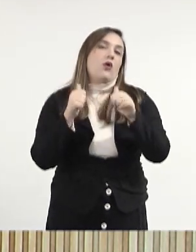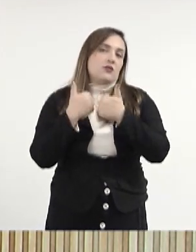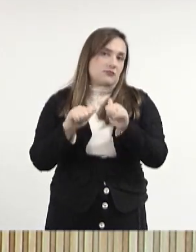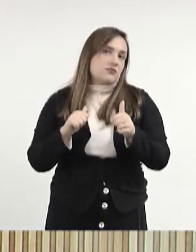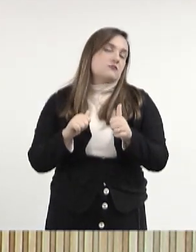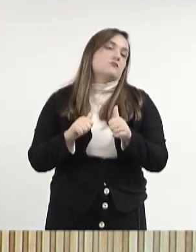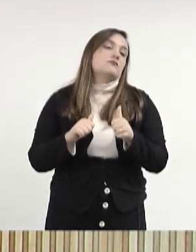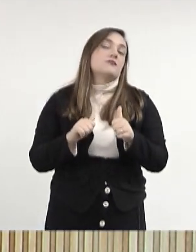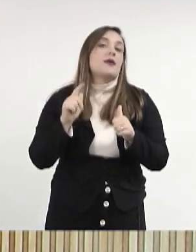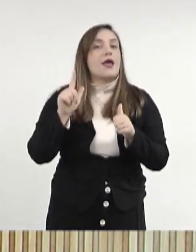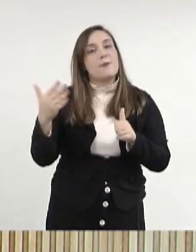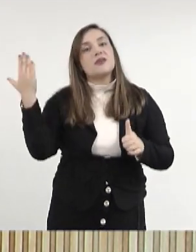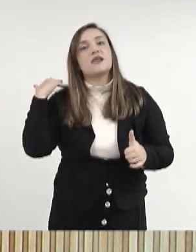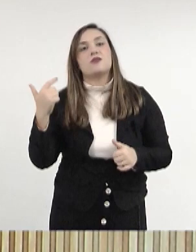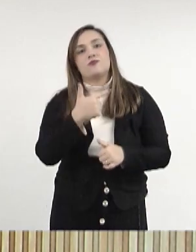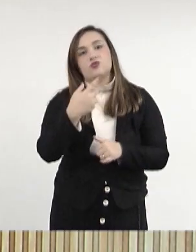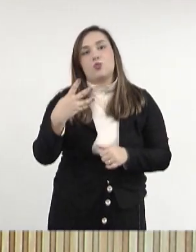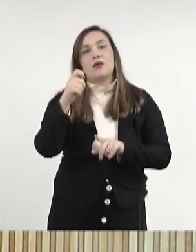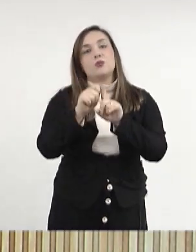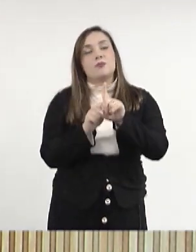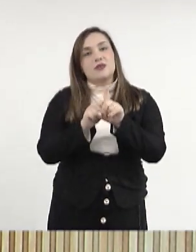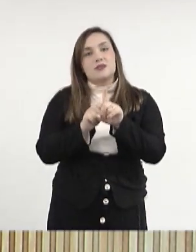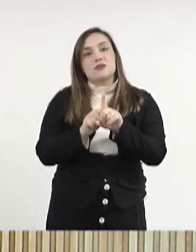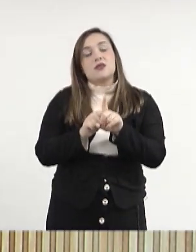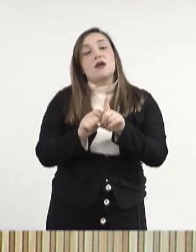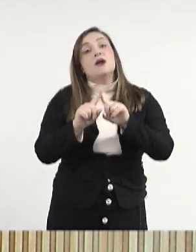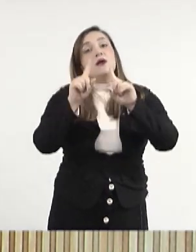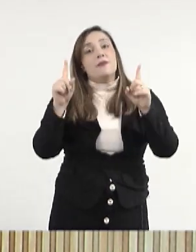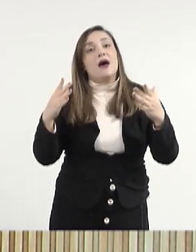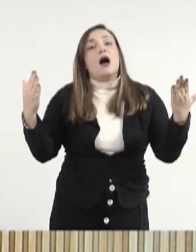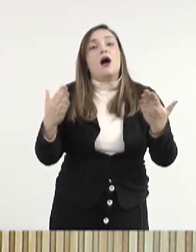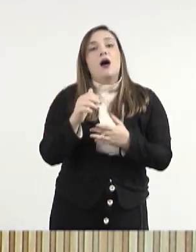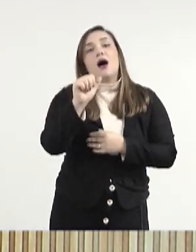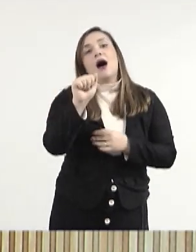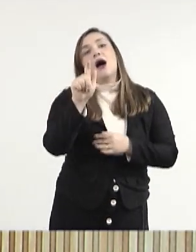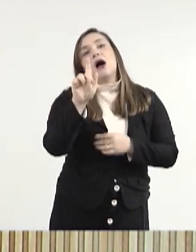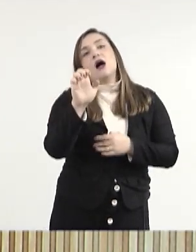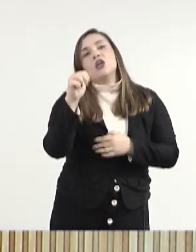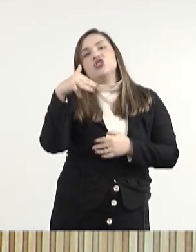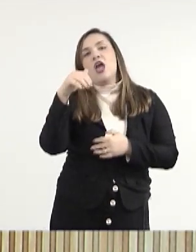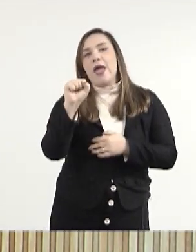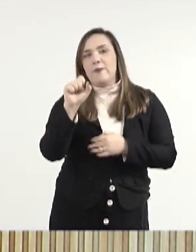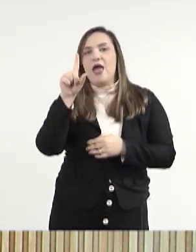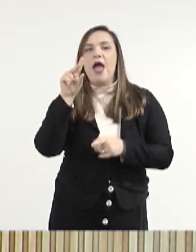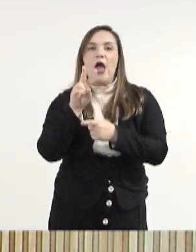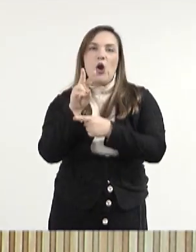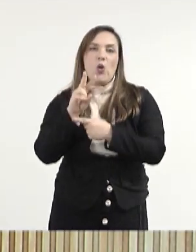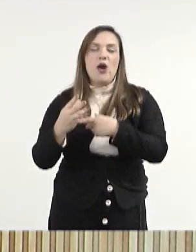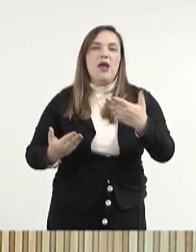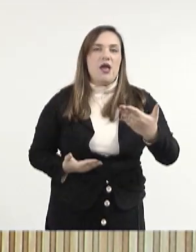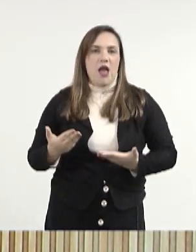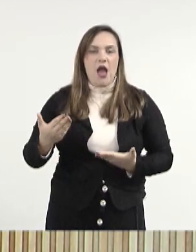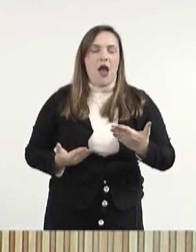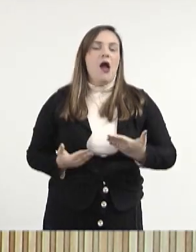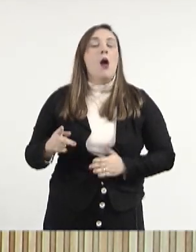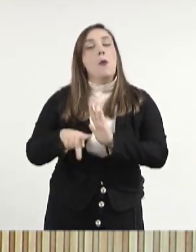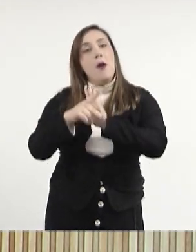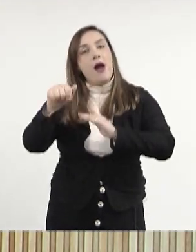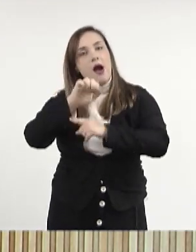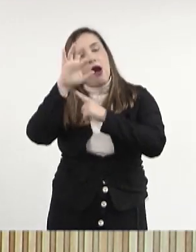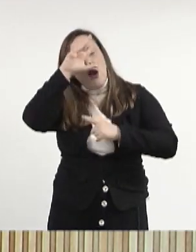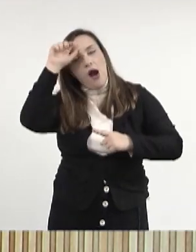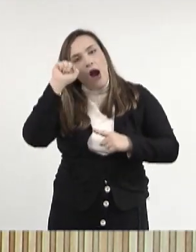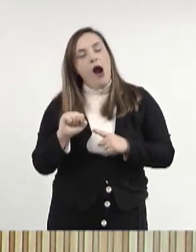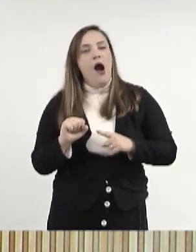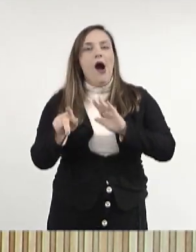de 24 meses, que acabaria no final desse ano, mas de acordo com a AGEMES, que é a agência que regula os serviços delegados aqui de Mato Grosso do